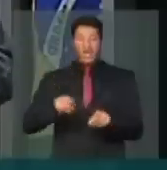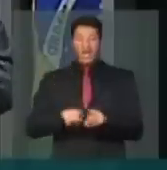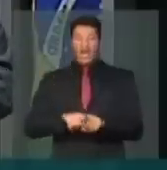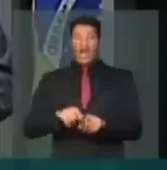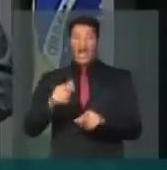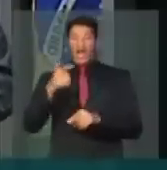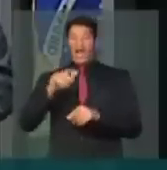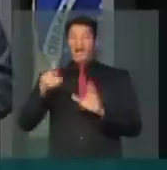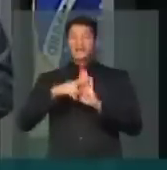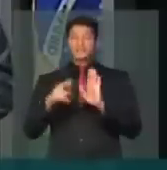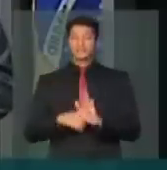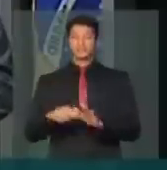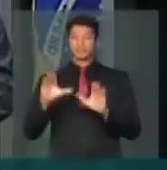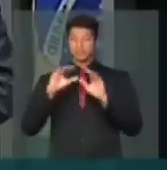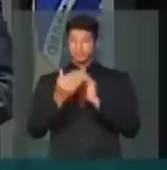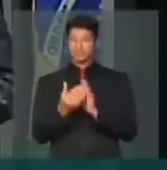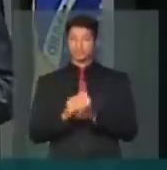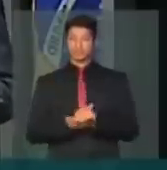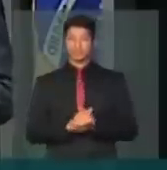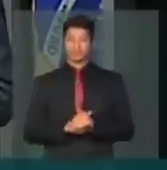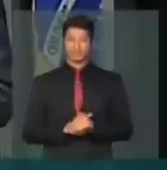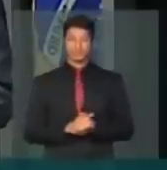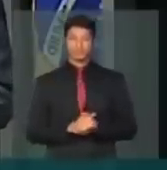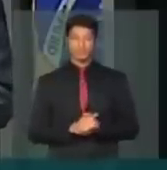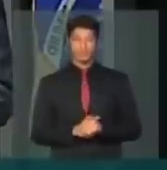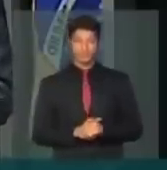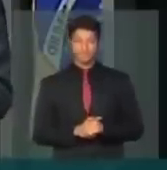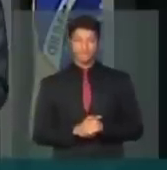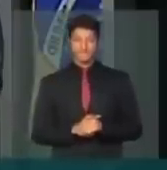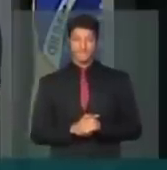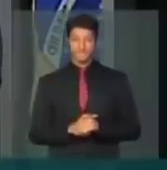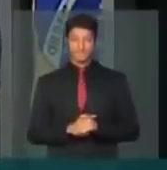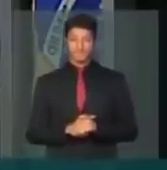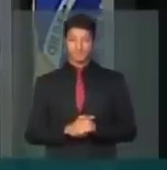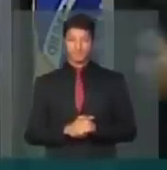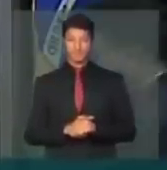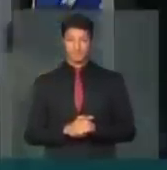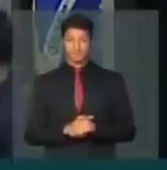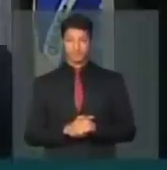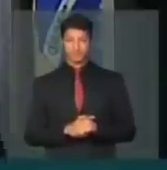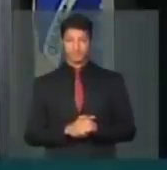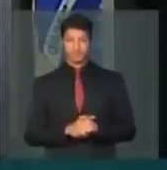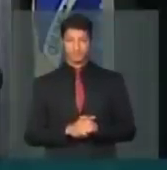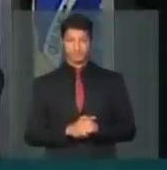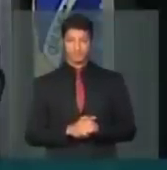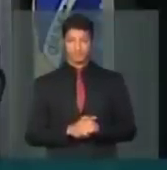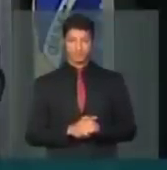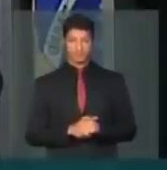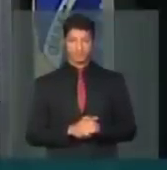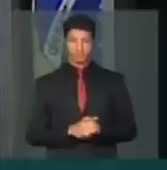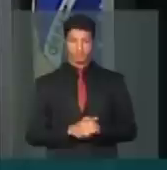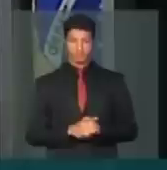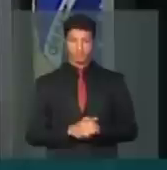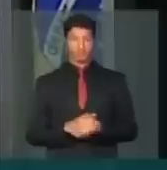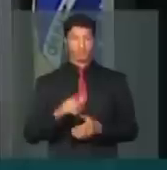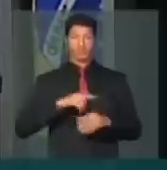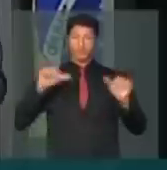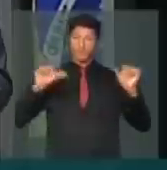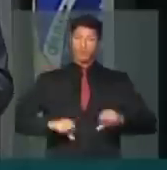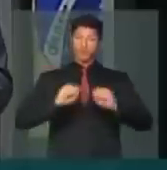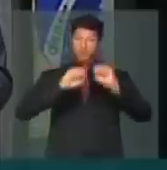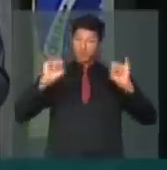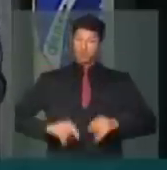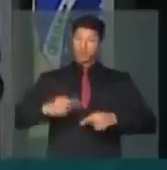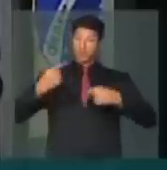também nos regimes comunistas. Por que que o Brasil tem o pior sistema tributário do mundo, pior sistema político